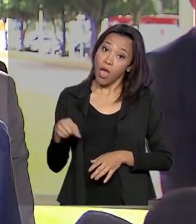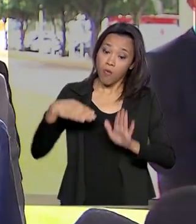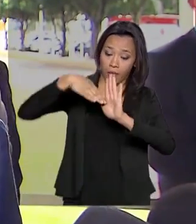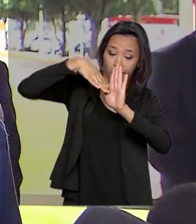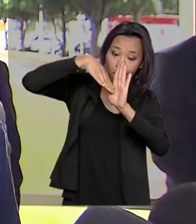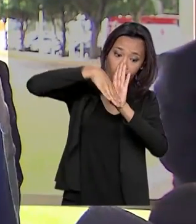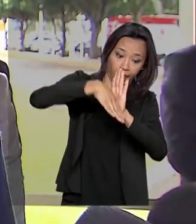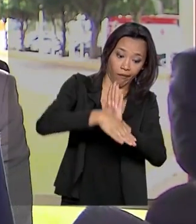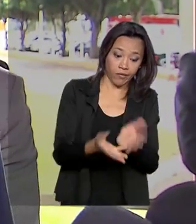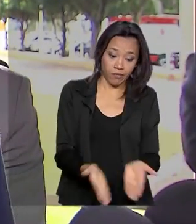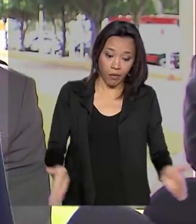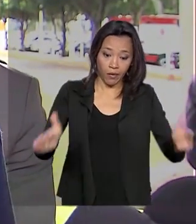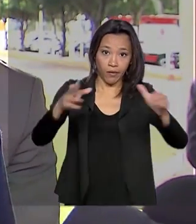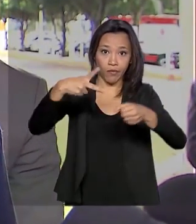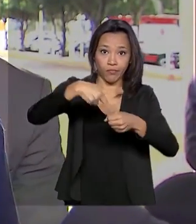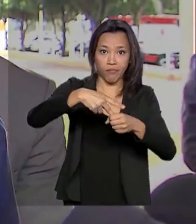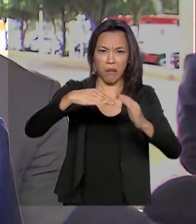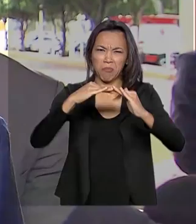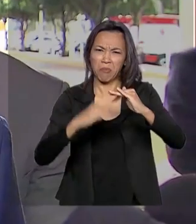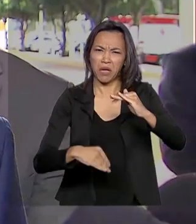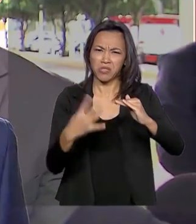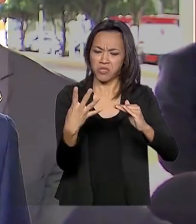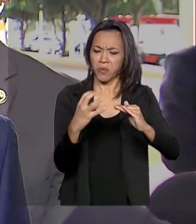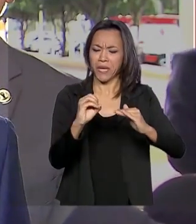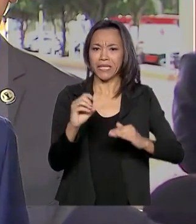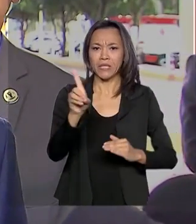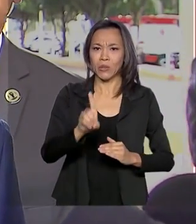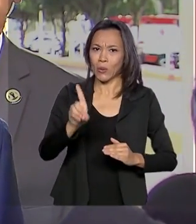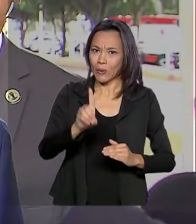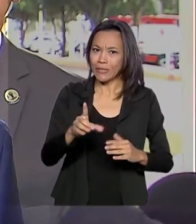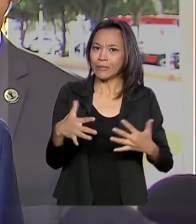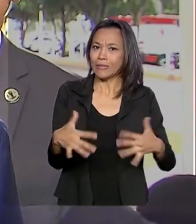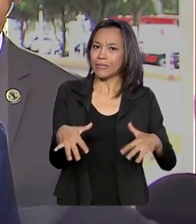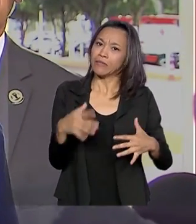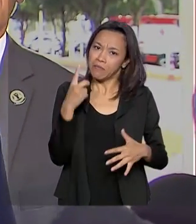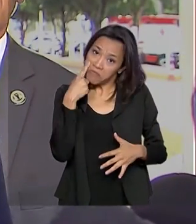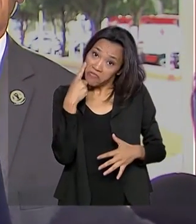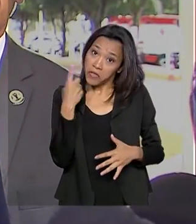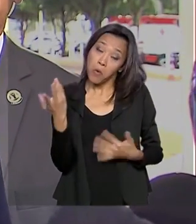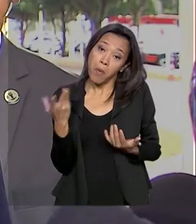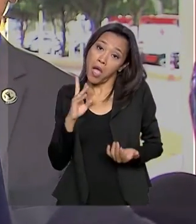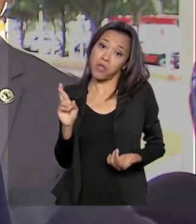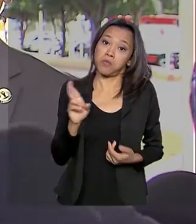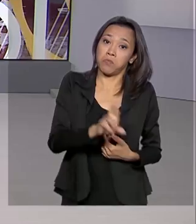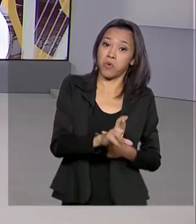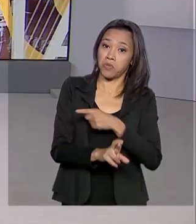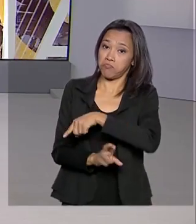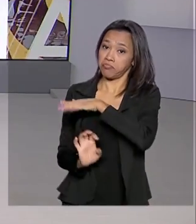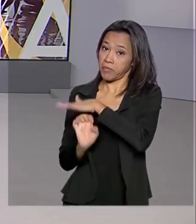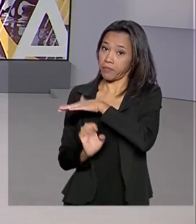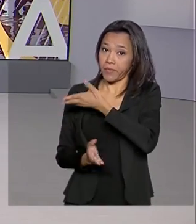barril hoje está abaixo de 40 dólares. Então, vamos ver qual será a reação que a Petrobras vai colocar aí.